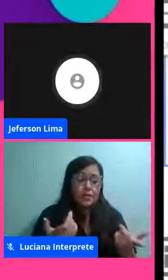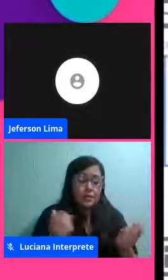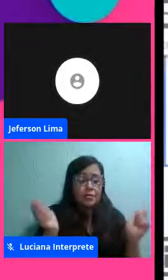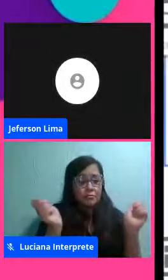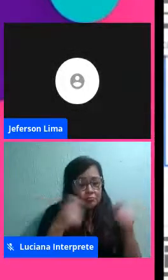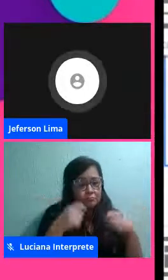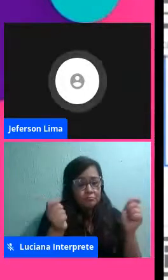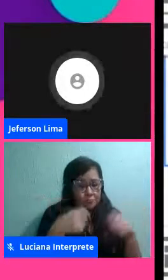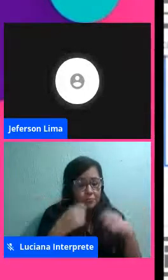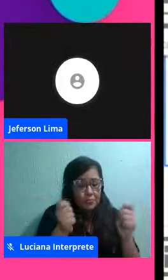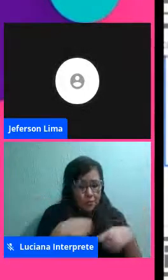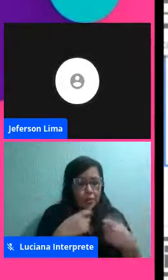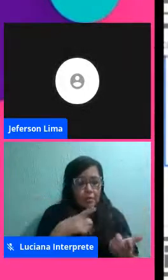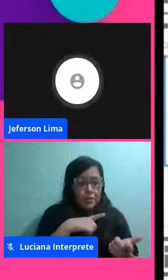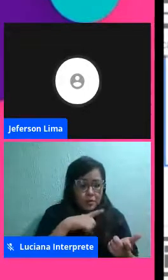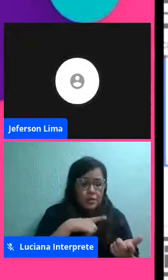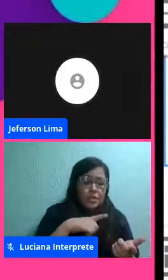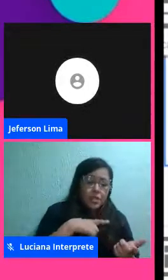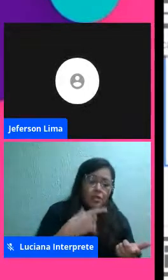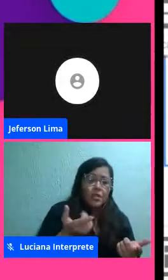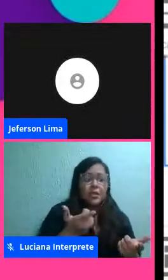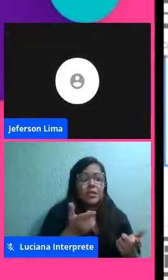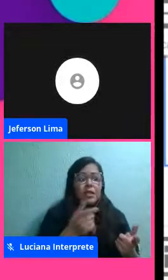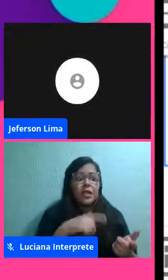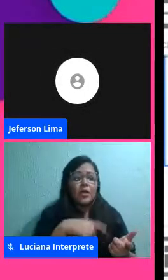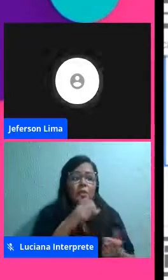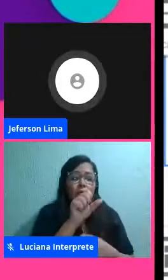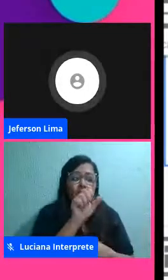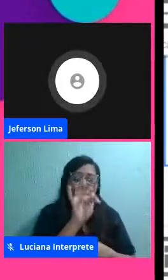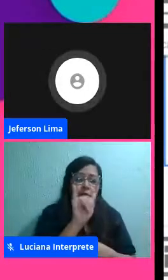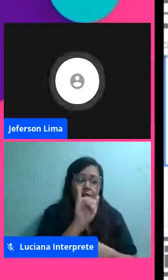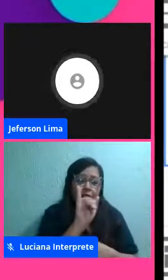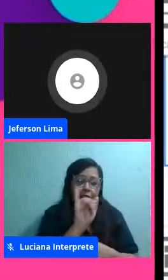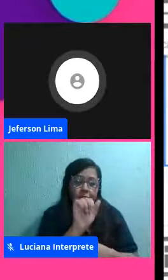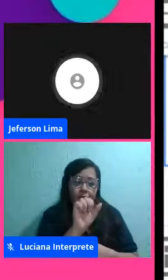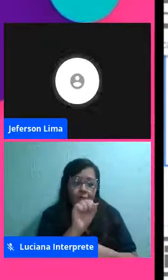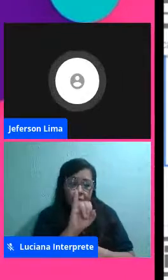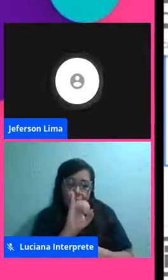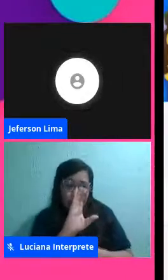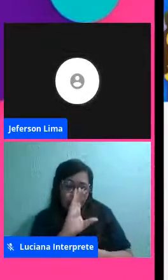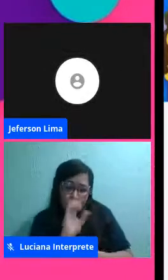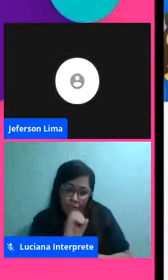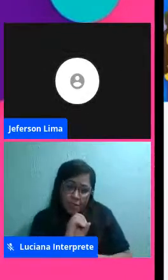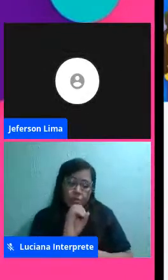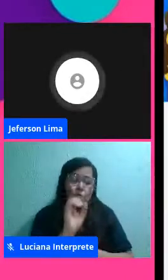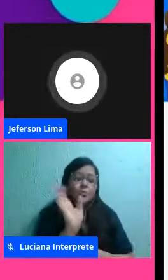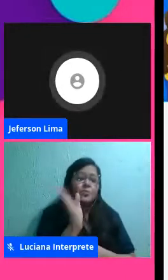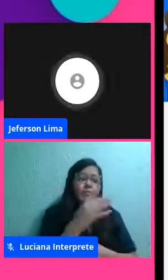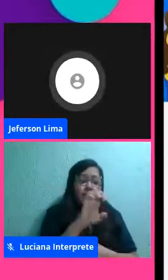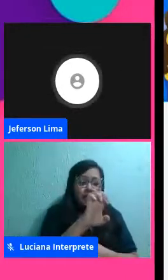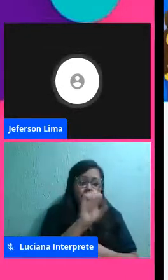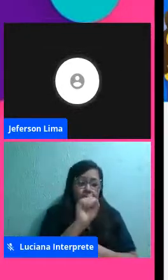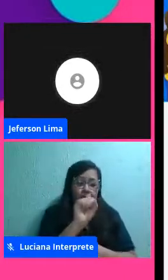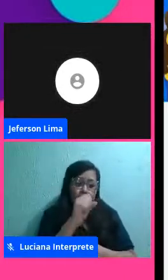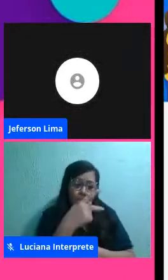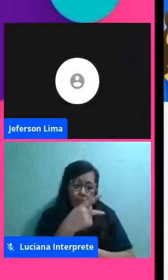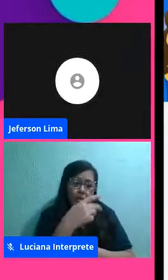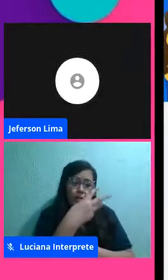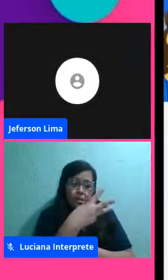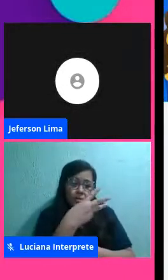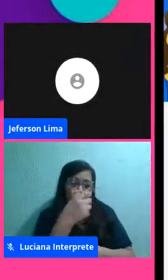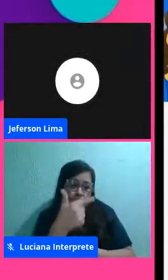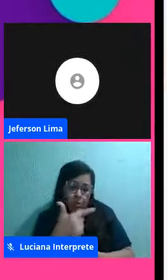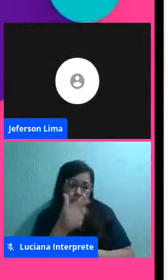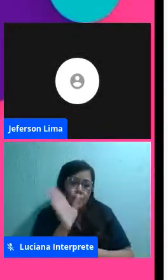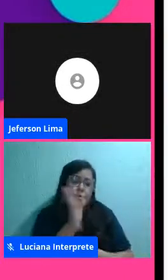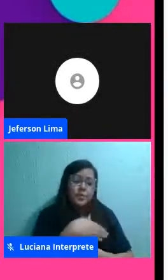ESP32, internet, acabou. Apresentando um pouco agora mais do Firebase, deixa eu voltar